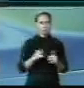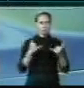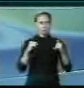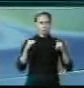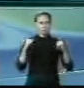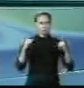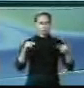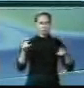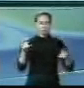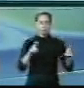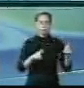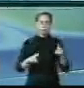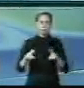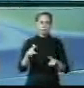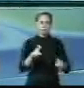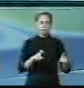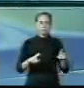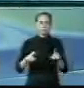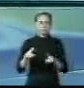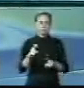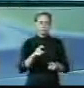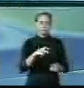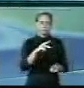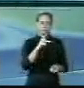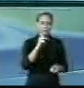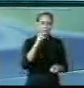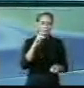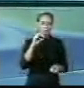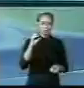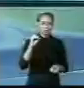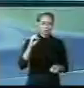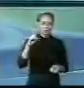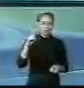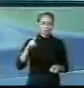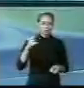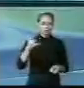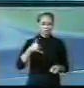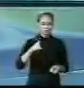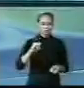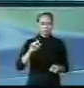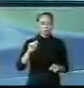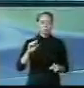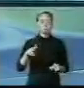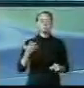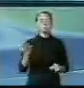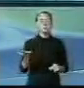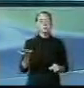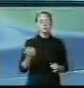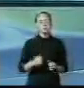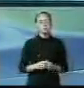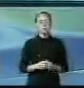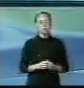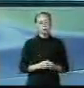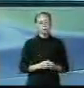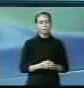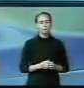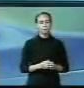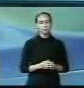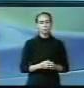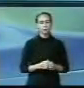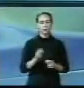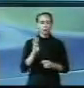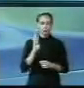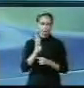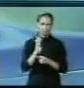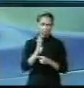rede aqui, que é o proxy. O que vem a ser o proxy? O proxy também pode ser considerado um componente de segurança.